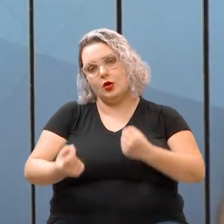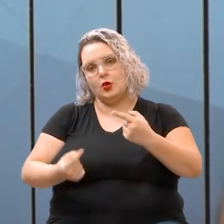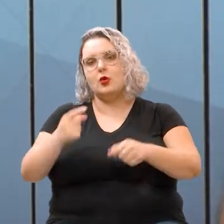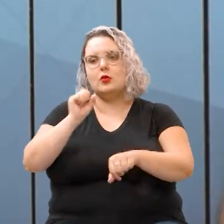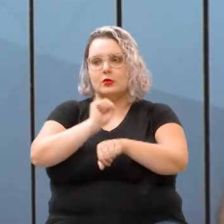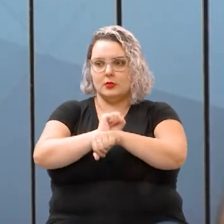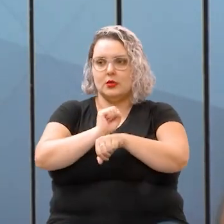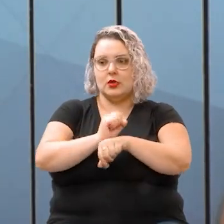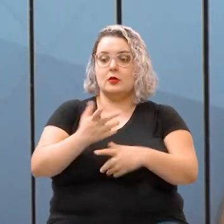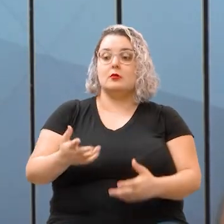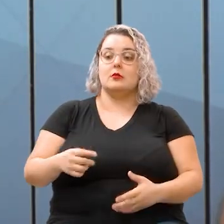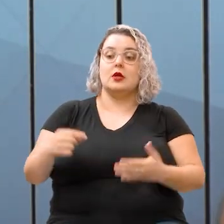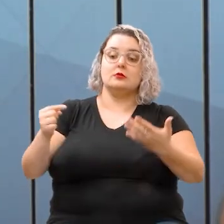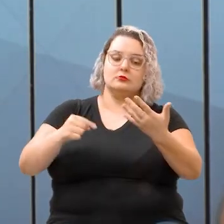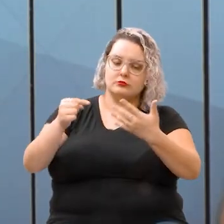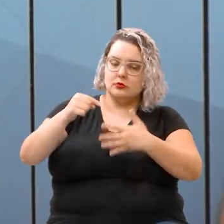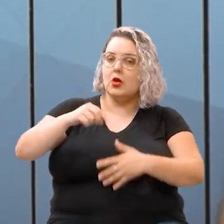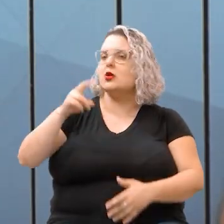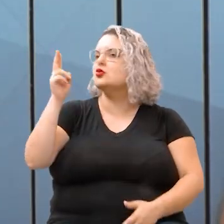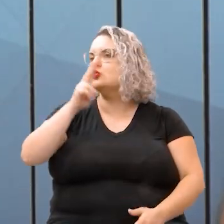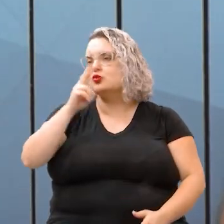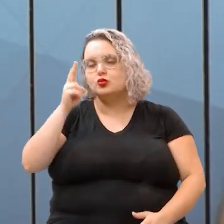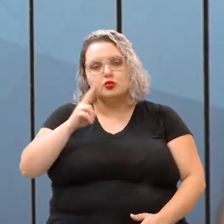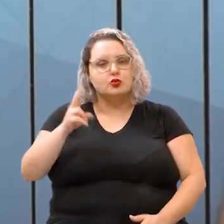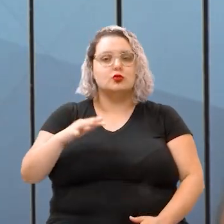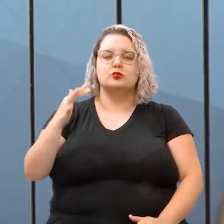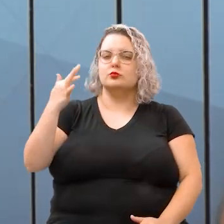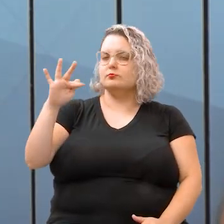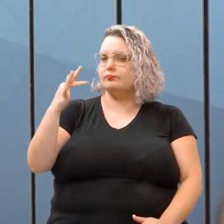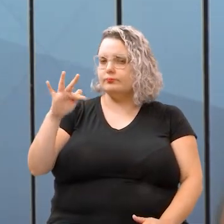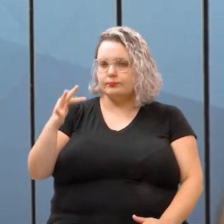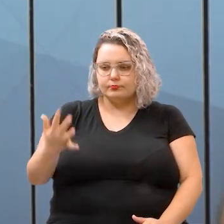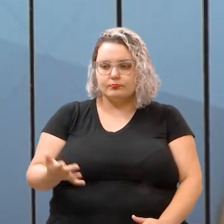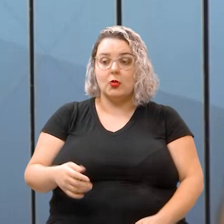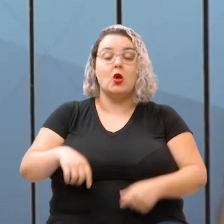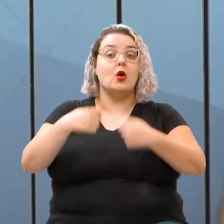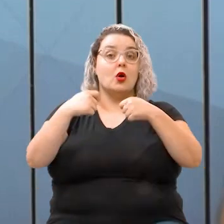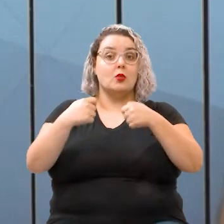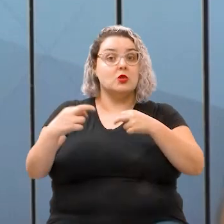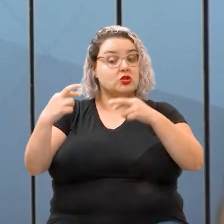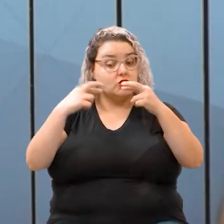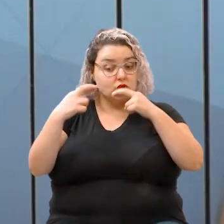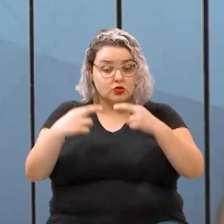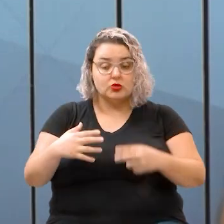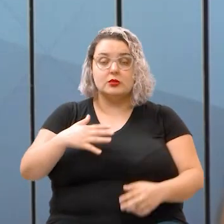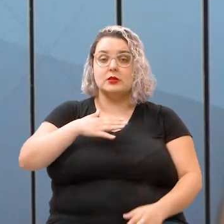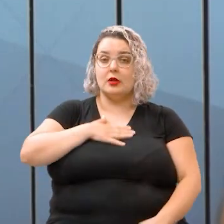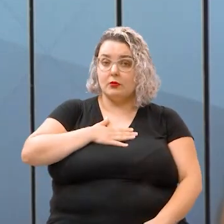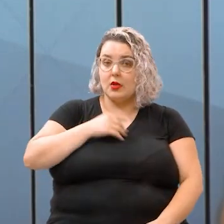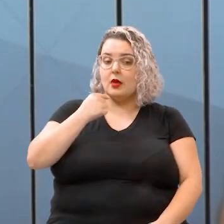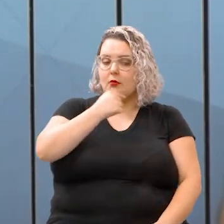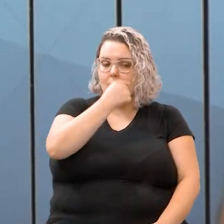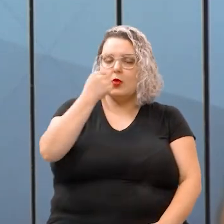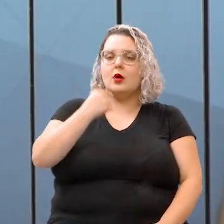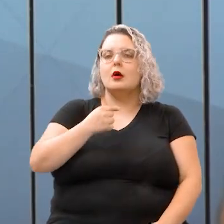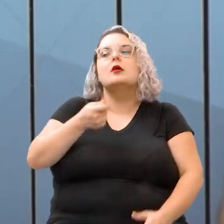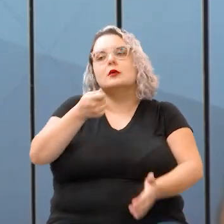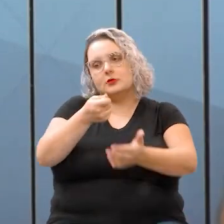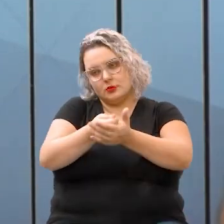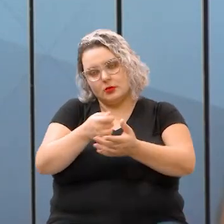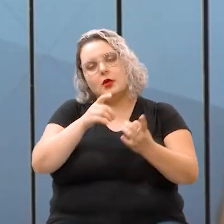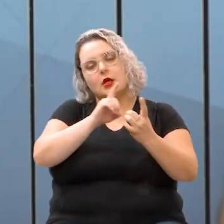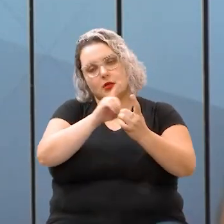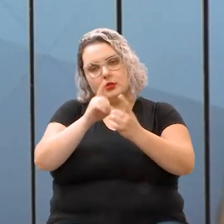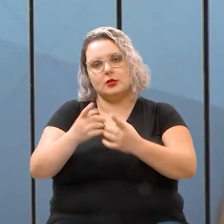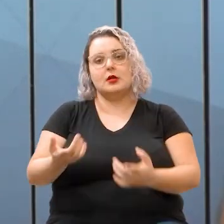de espera, mas para as questões de urgência, de dor, ou eu preciso de uma avaliação da minha mucosa, isso a gente garante o